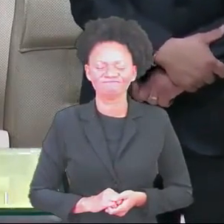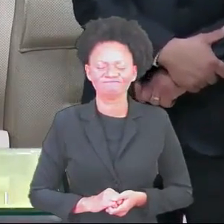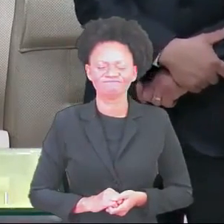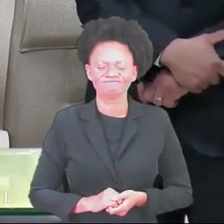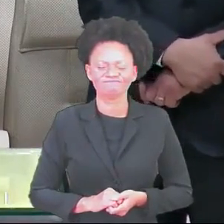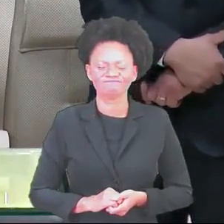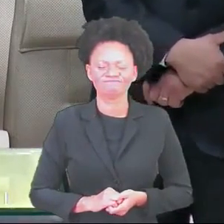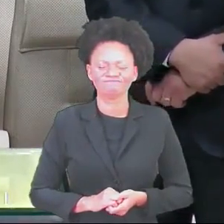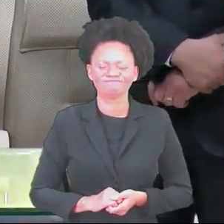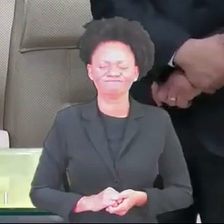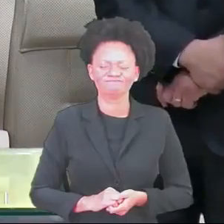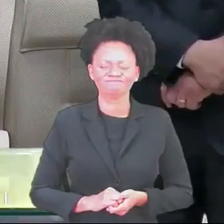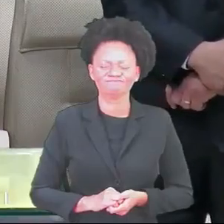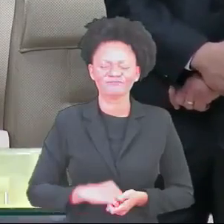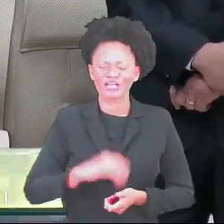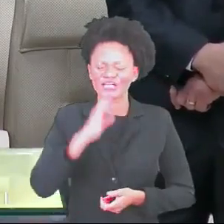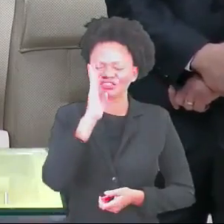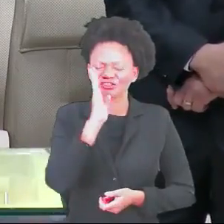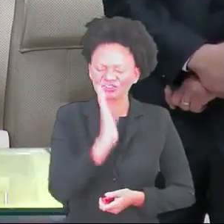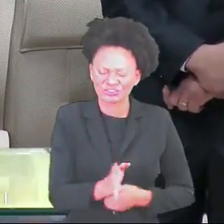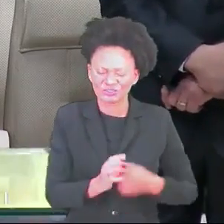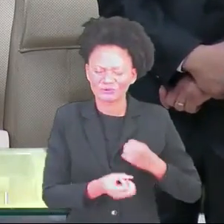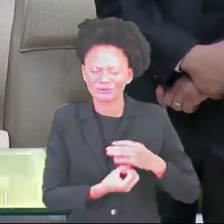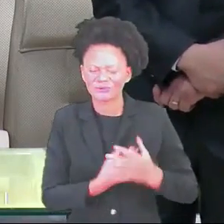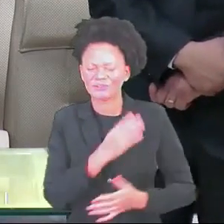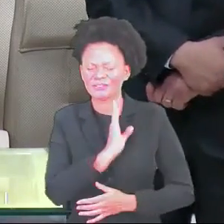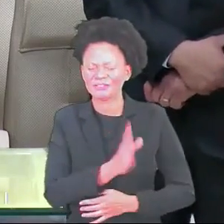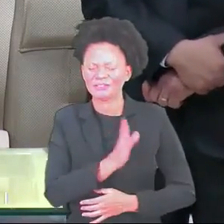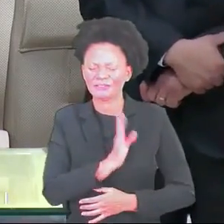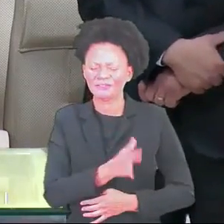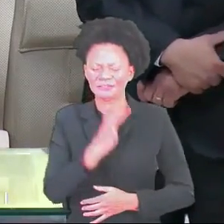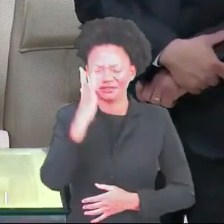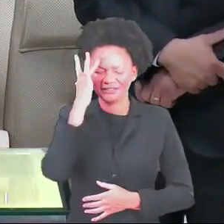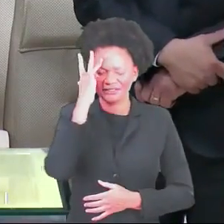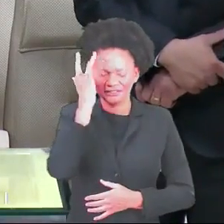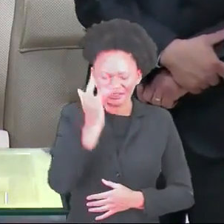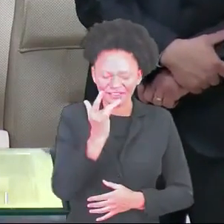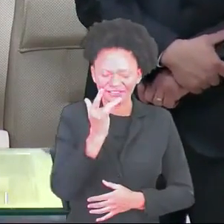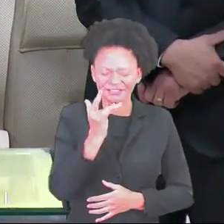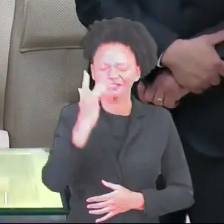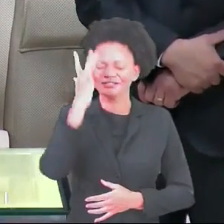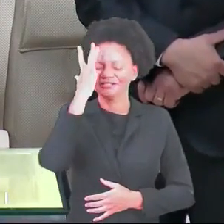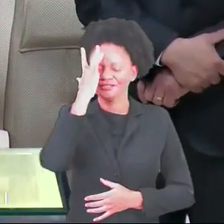Já está no coração dele. Amanhã, amanhã,